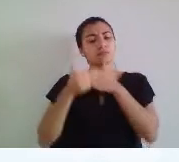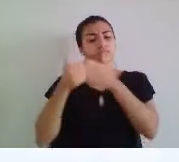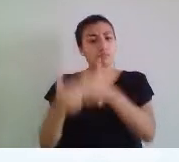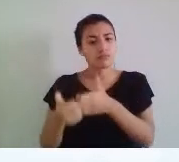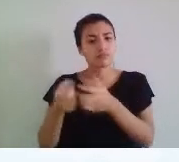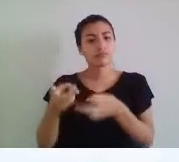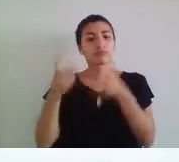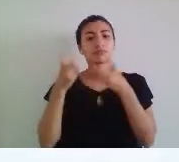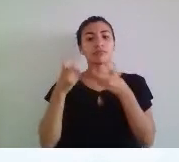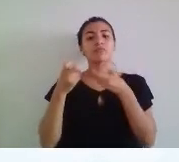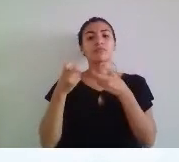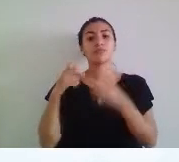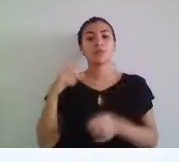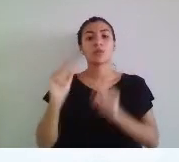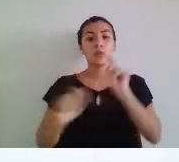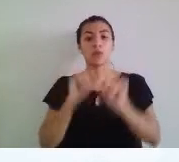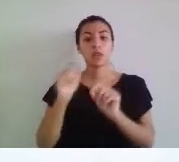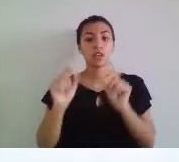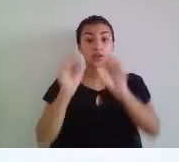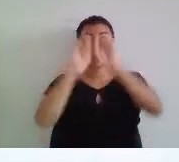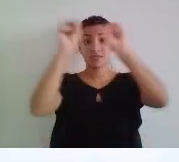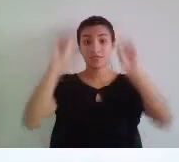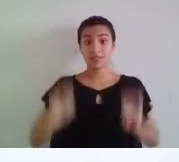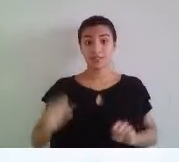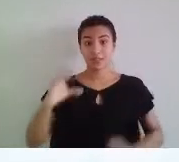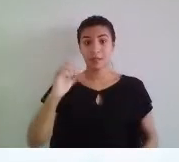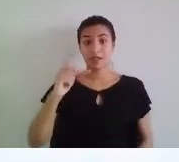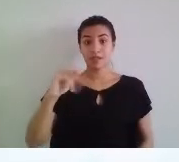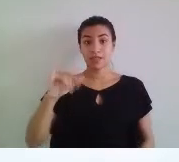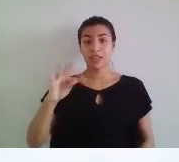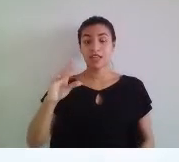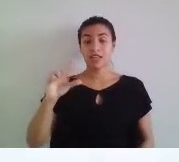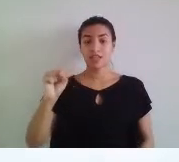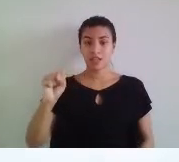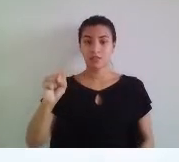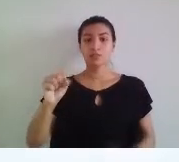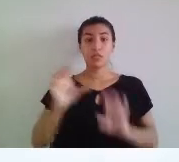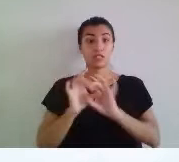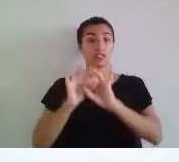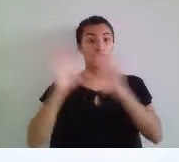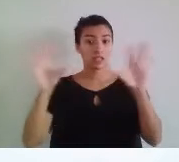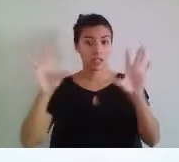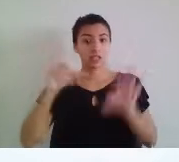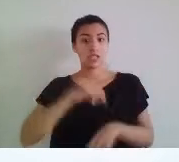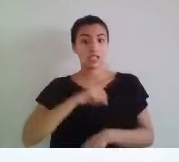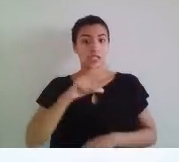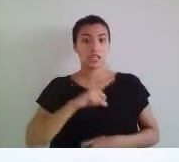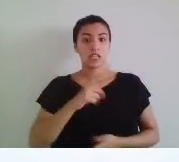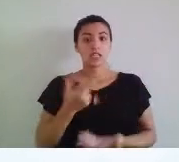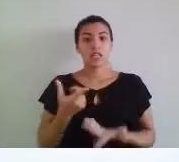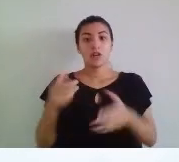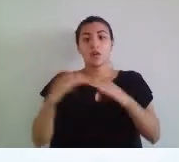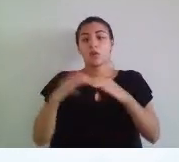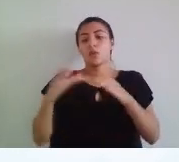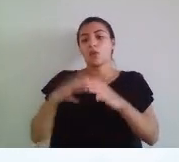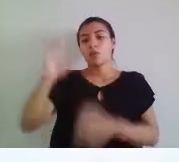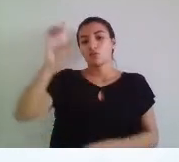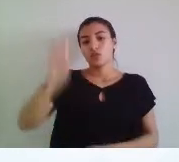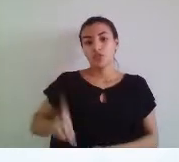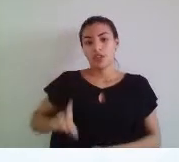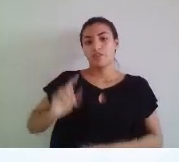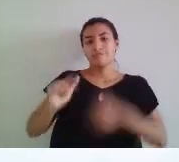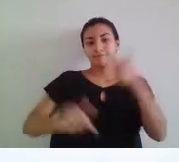o próprio fato do sistema capitalista ter permitido a existência da instituição do direito do trabalho,